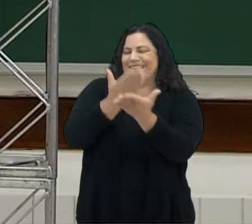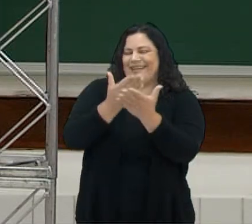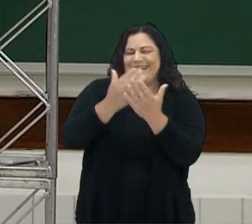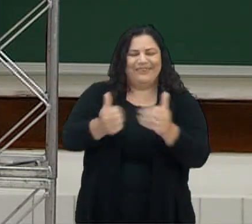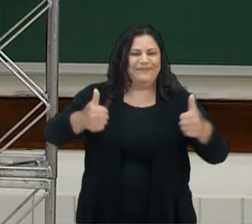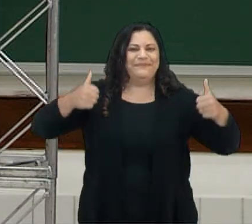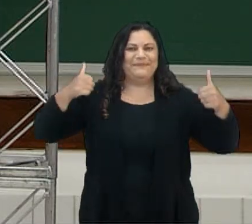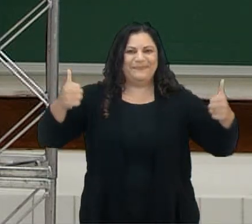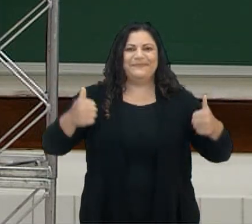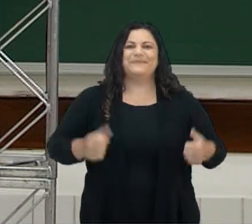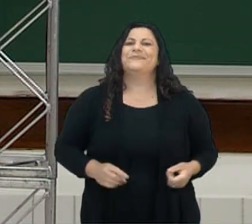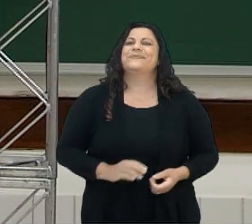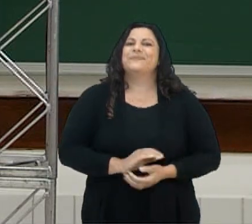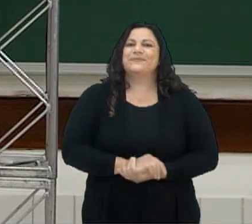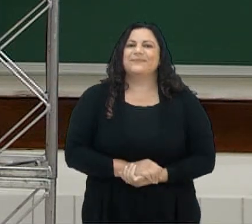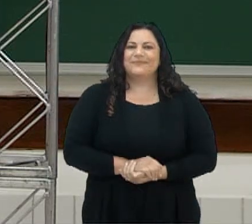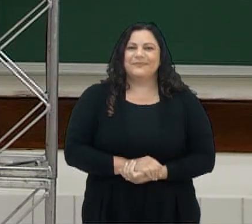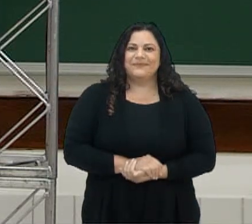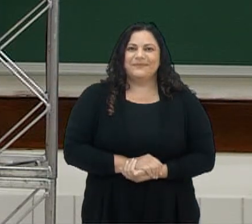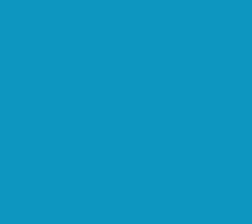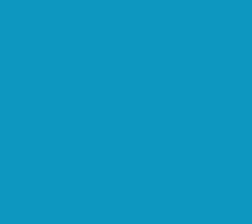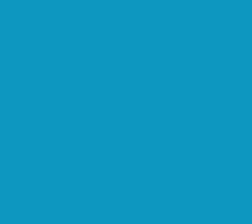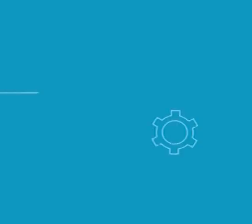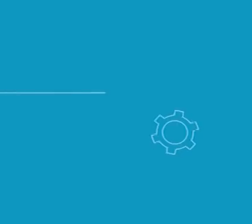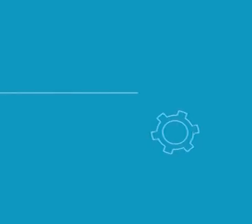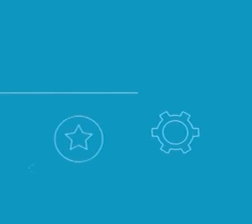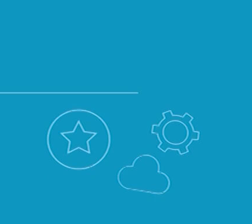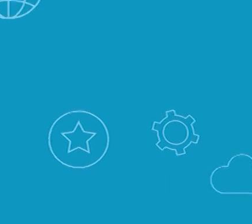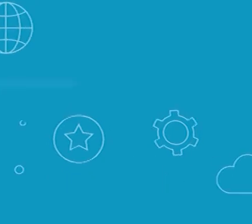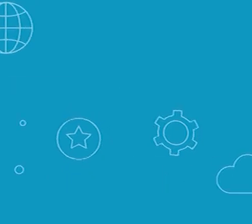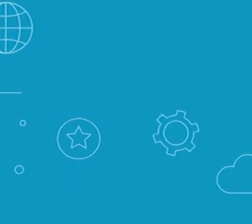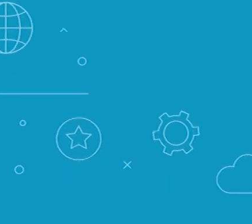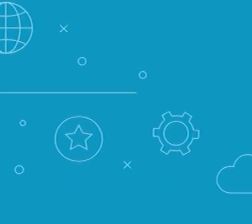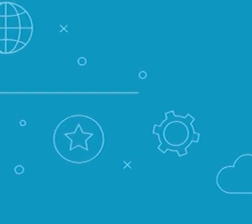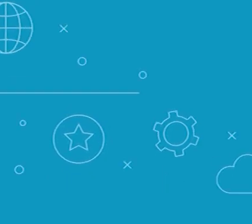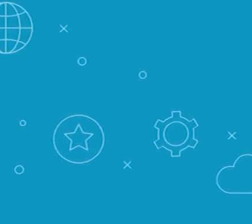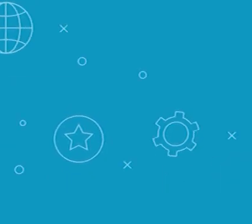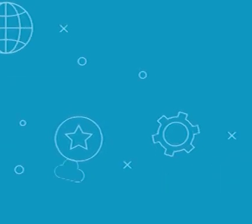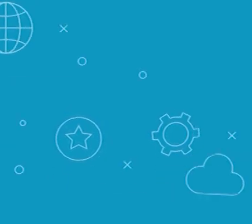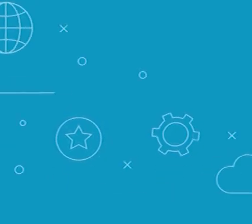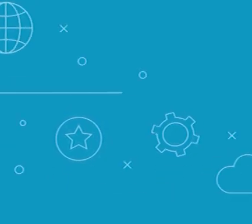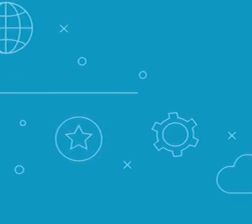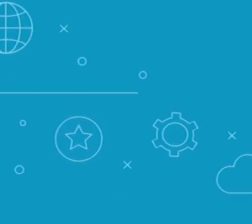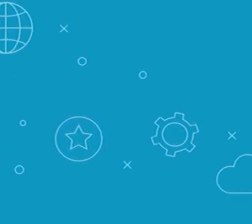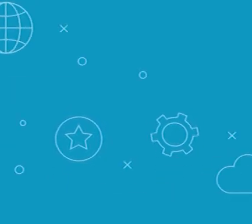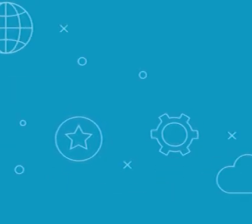Até mais.